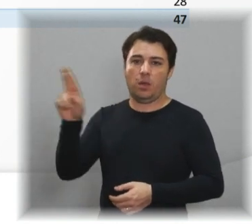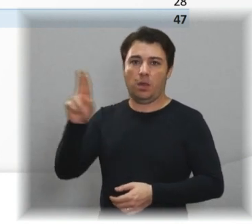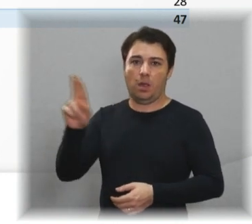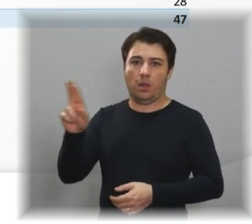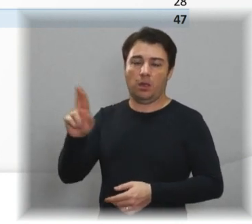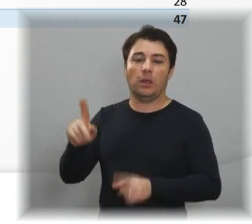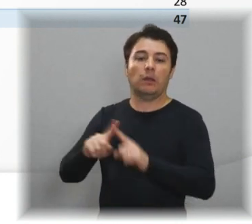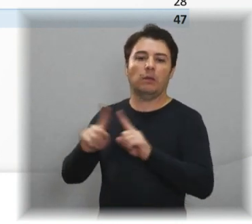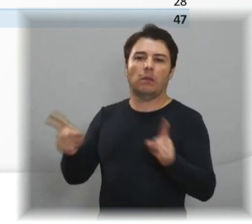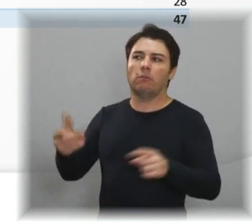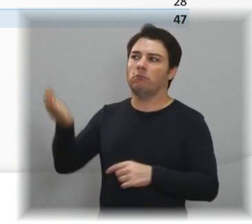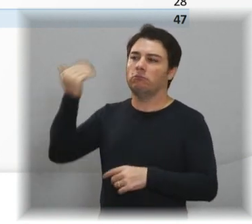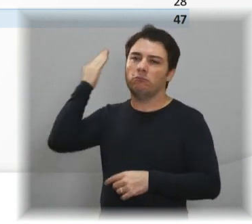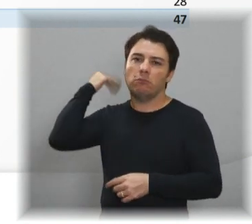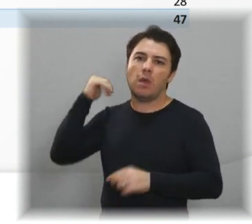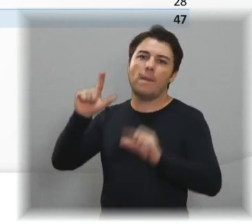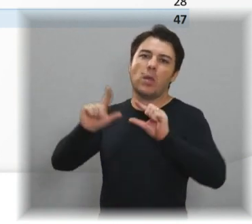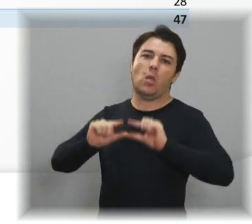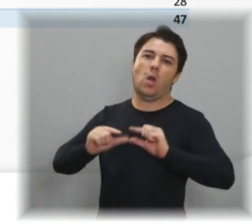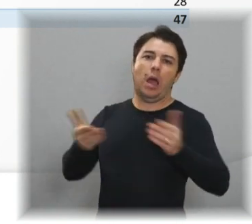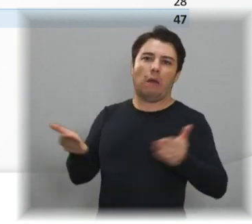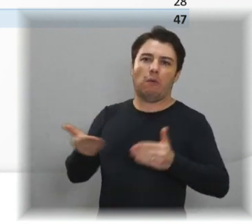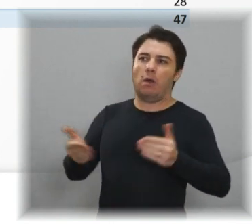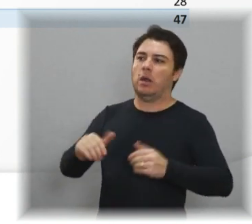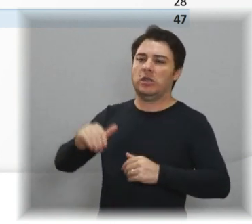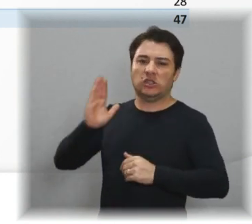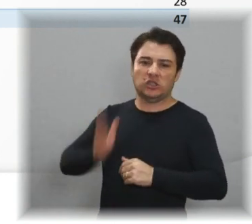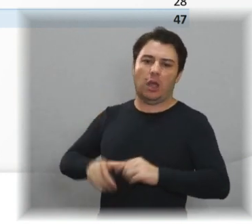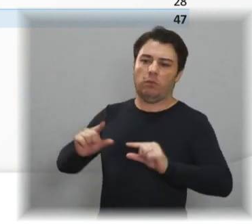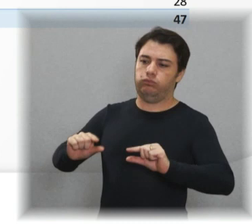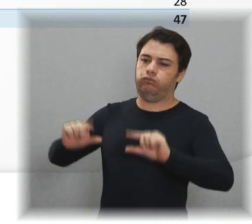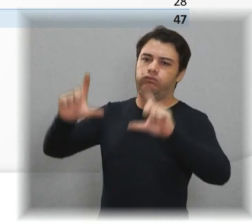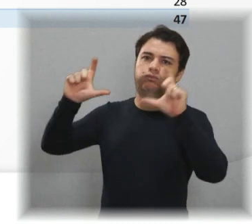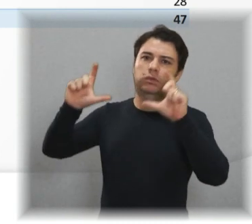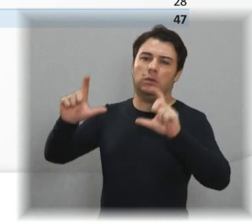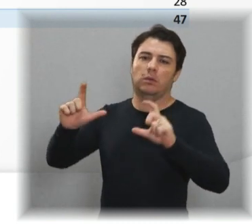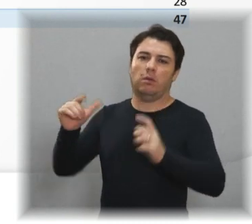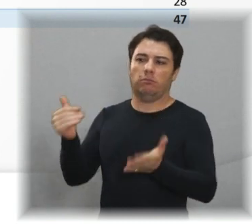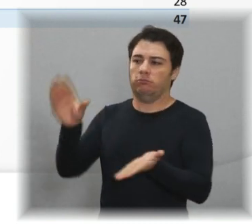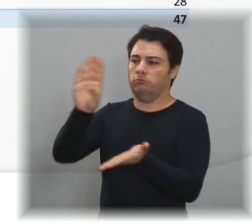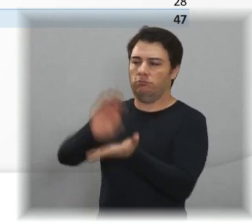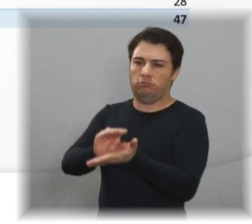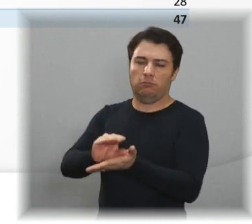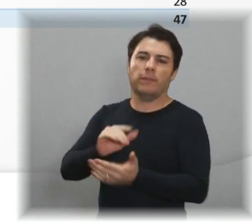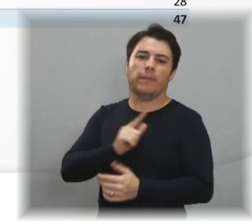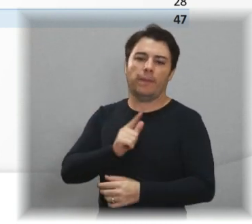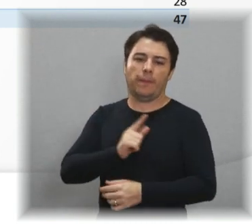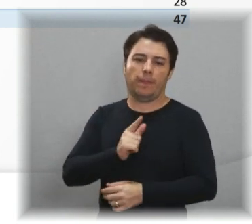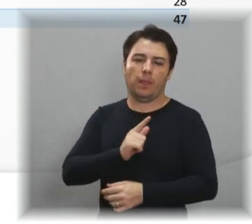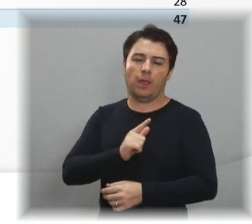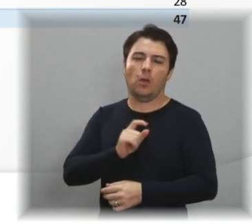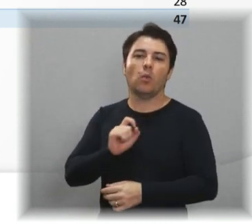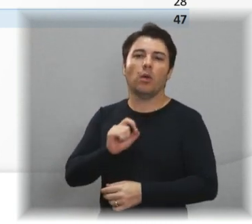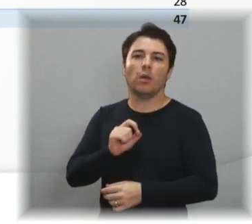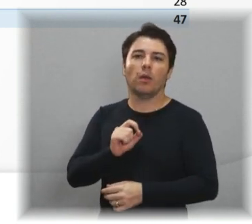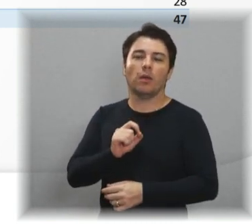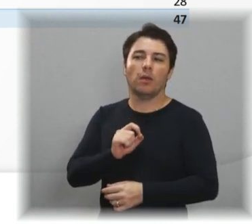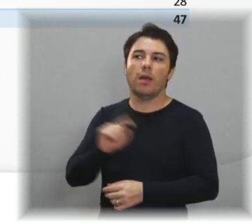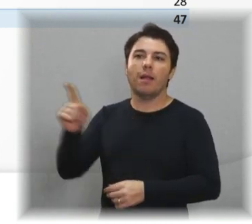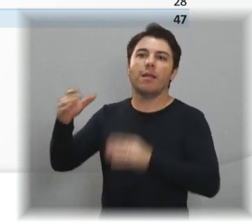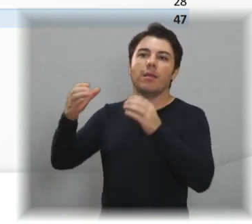que o no ano nós gastamos ano passado 295 mil e esse ano de melhoramento nós já investimos 197.000 só